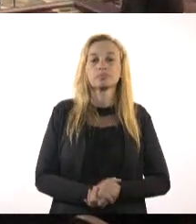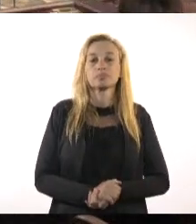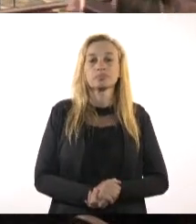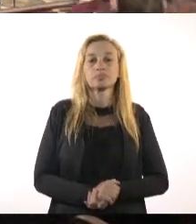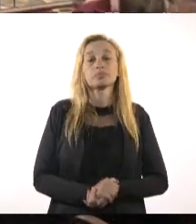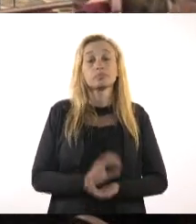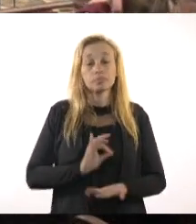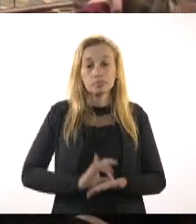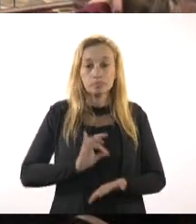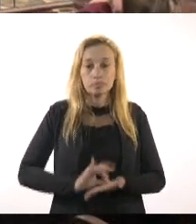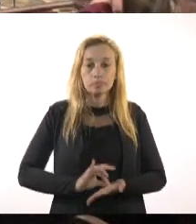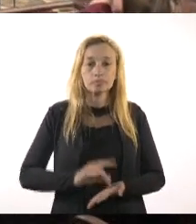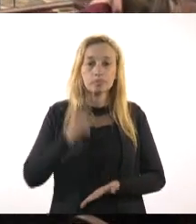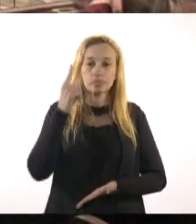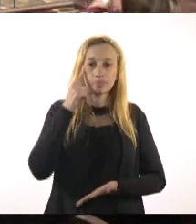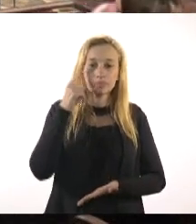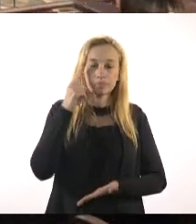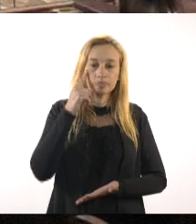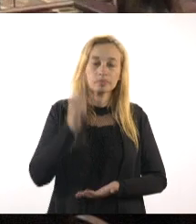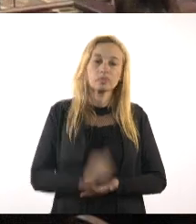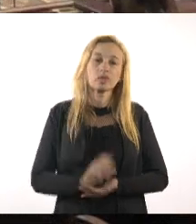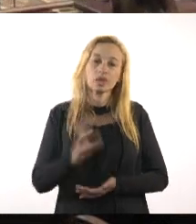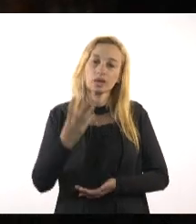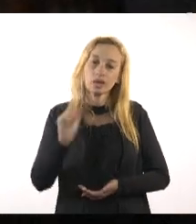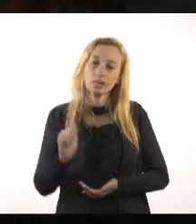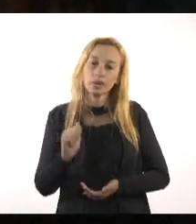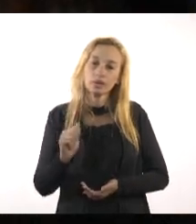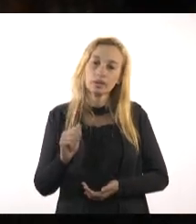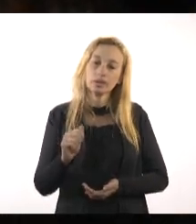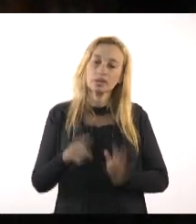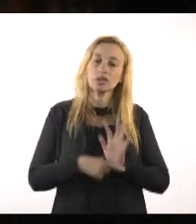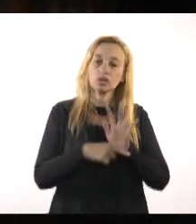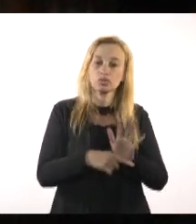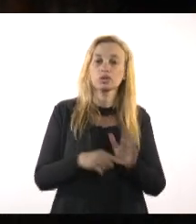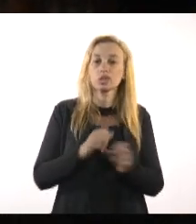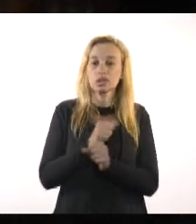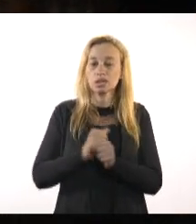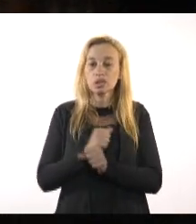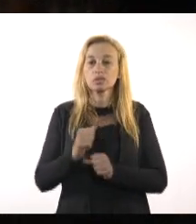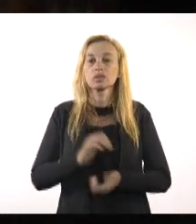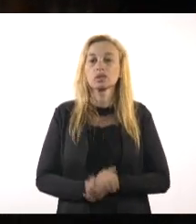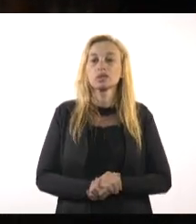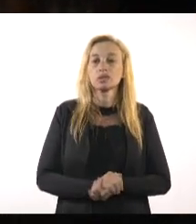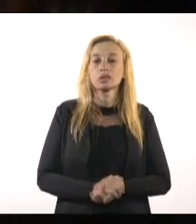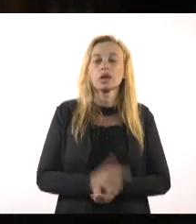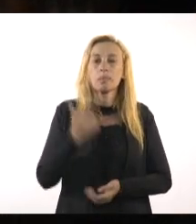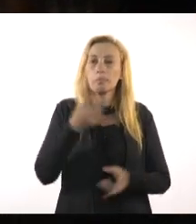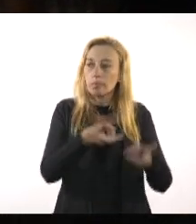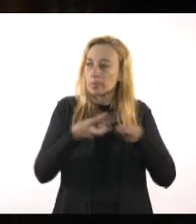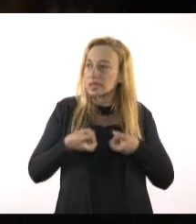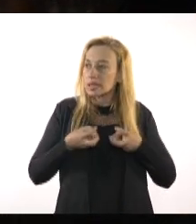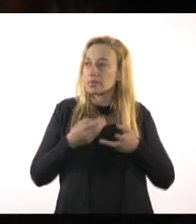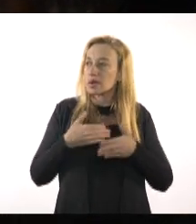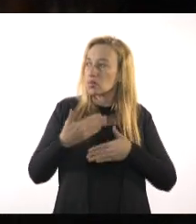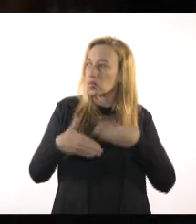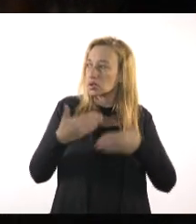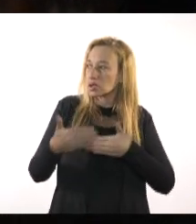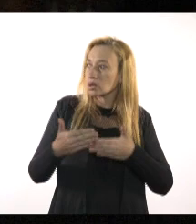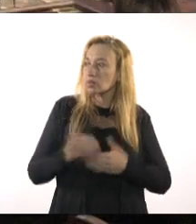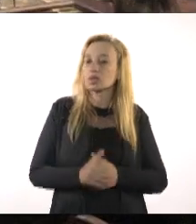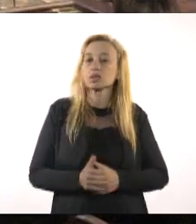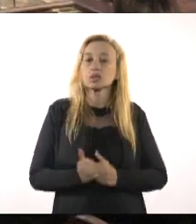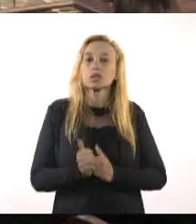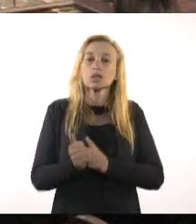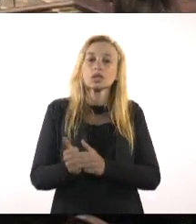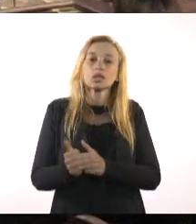Na verdade, pensar na campanha da fraternidade desse ano me leva a perceber uma sequência